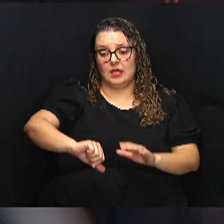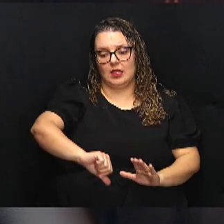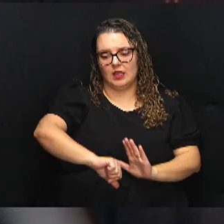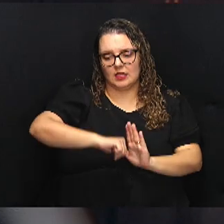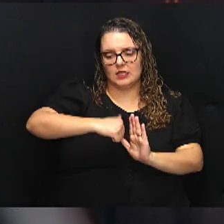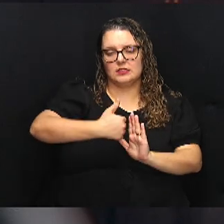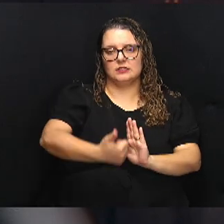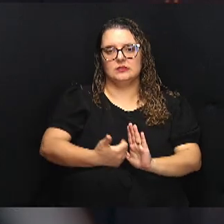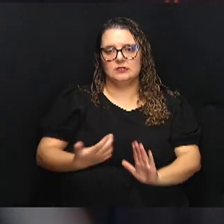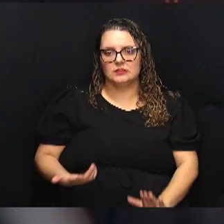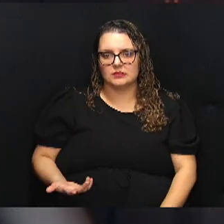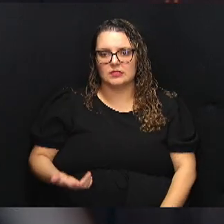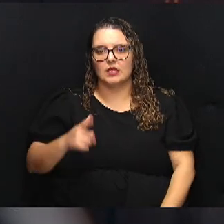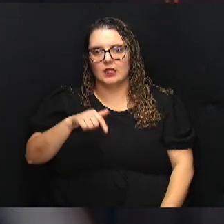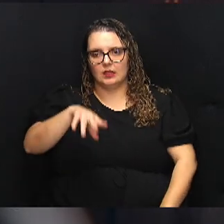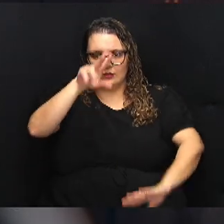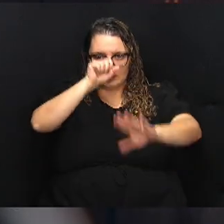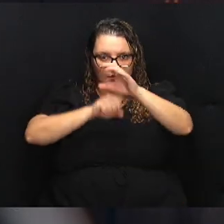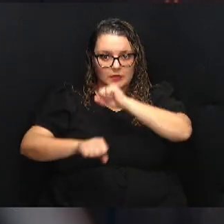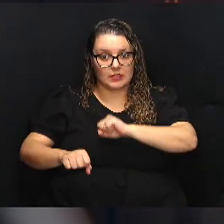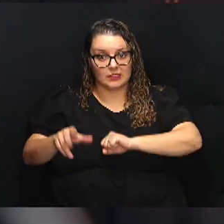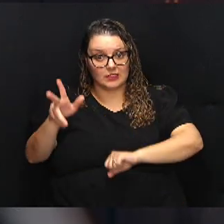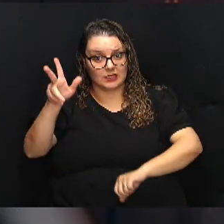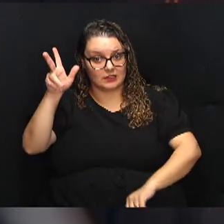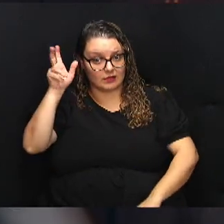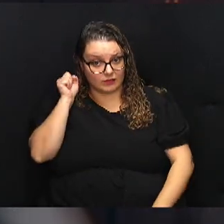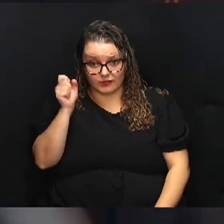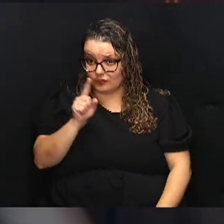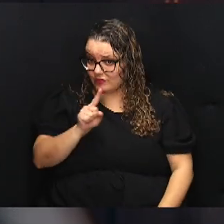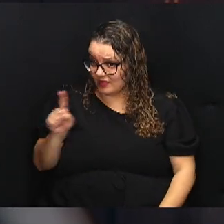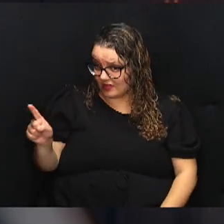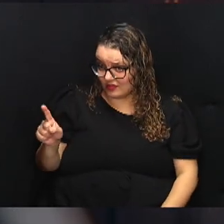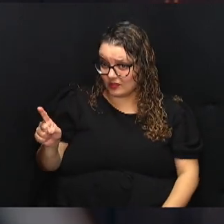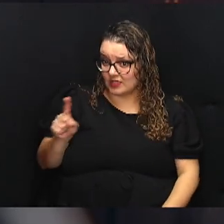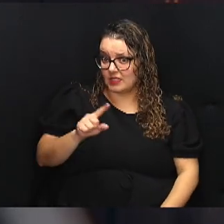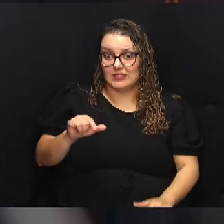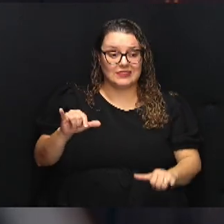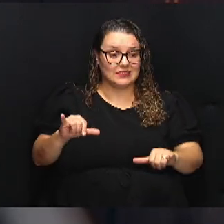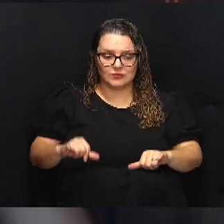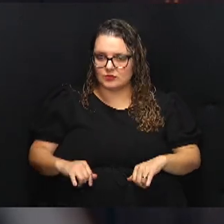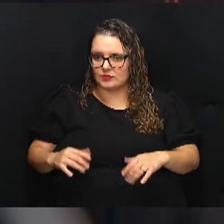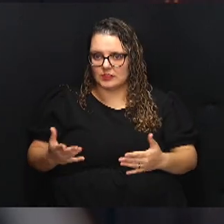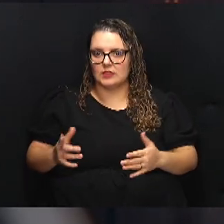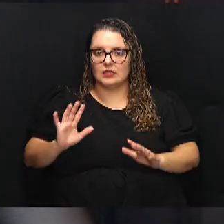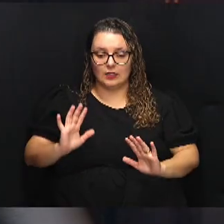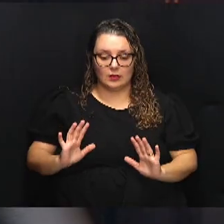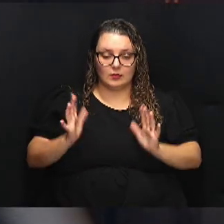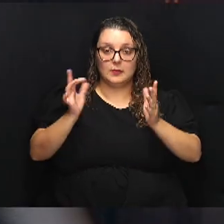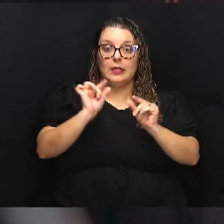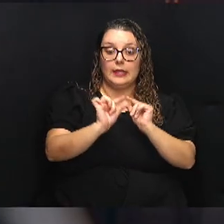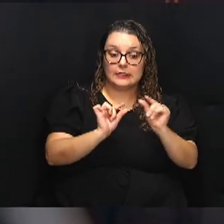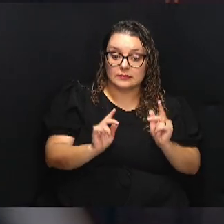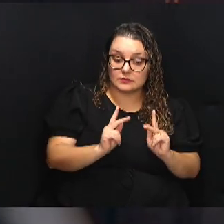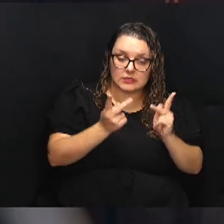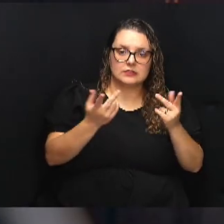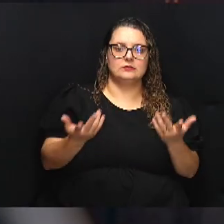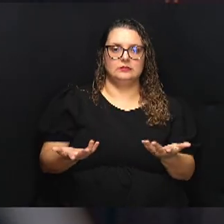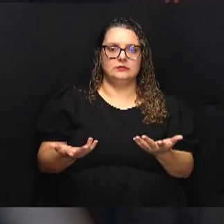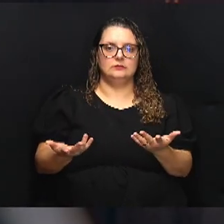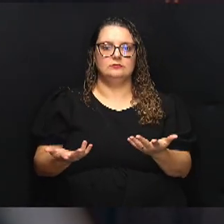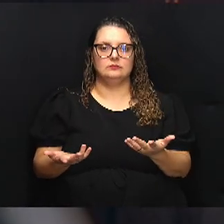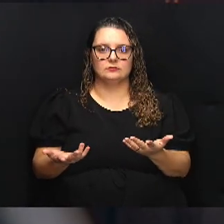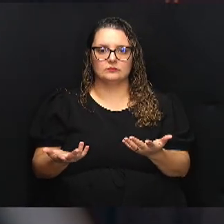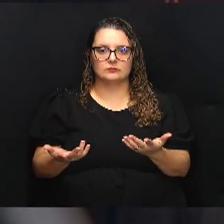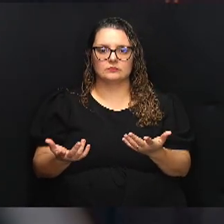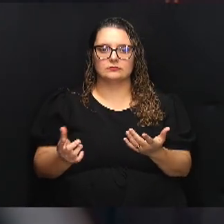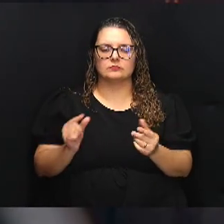resiliência, é o aprender a ouvir o não e não sofrer com isso, é comemorar as pequenas vitórias, né? Teve